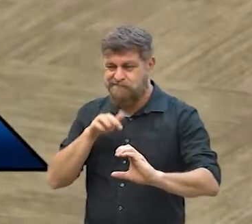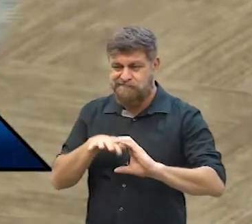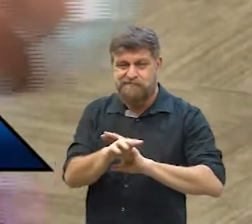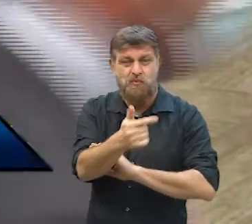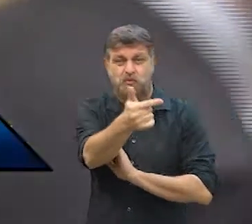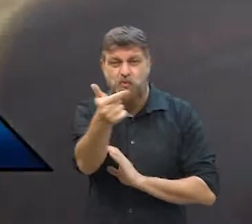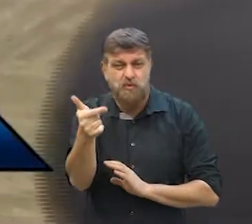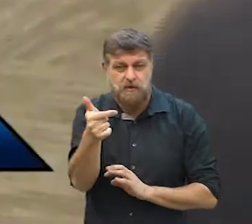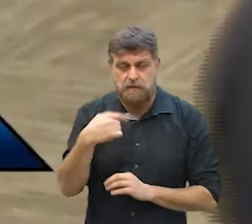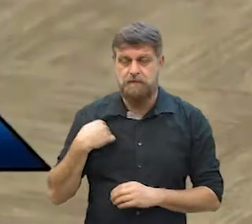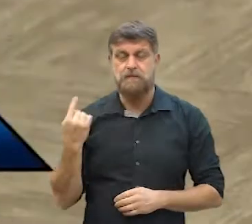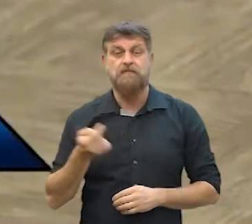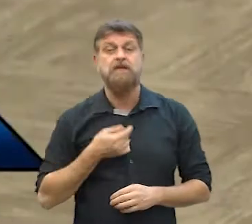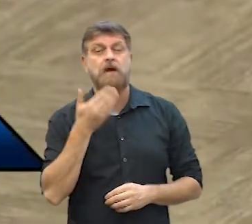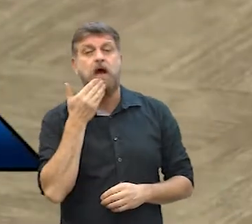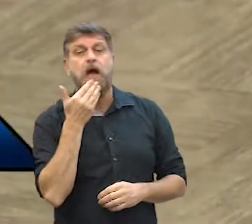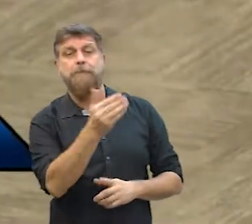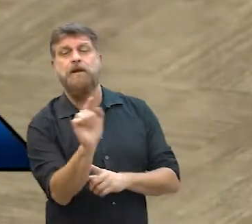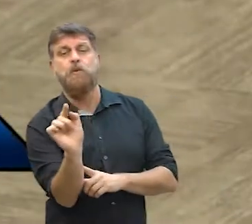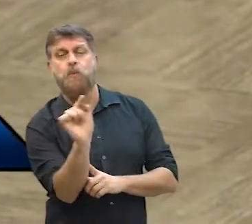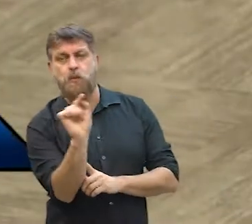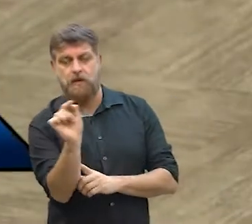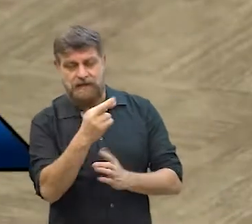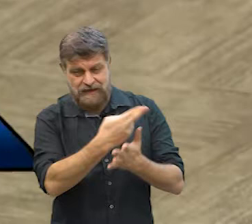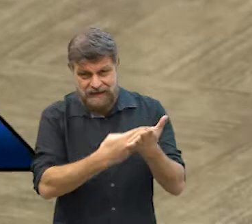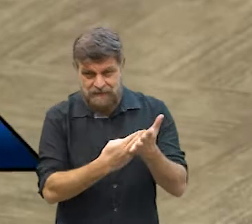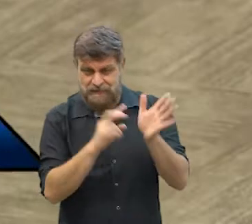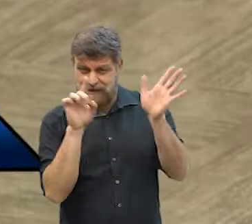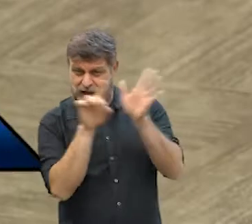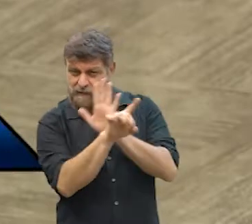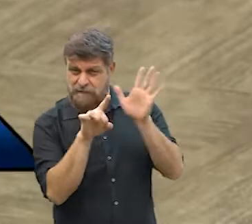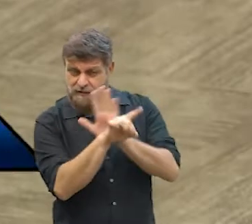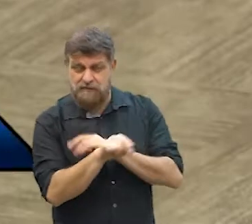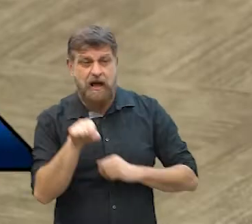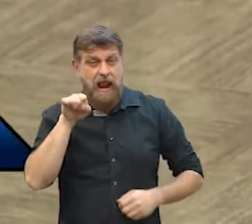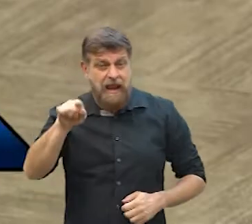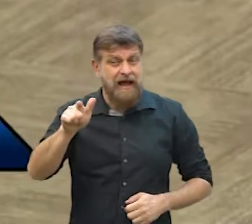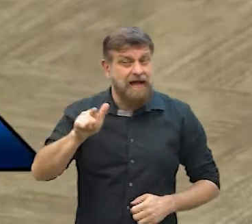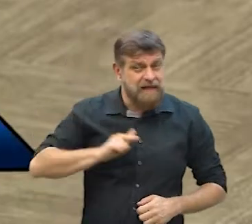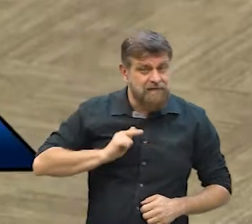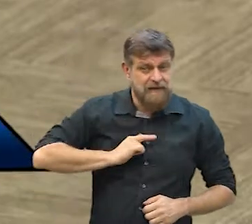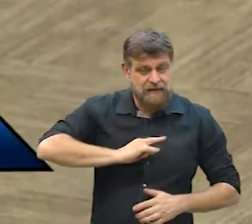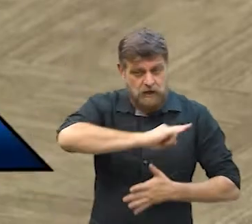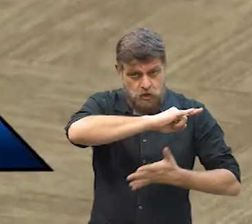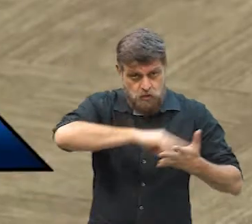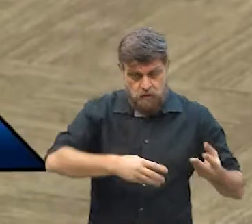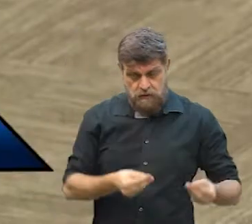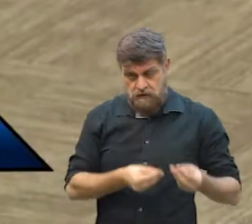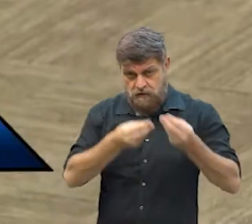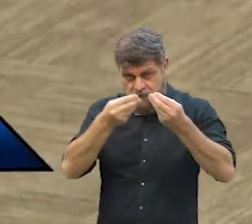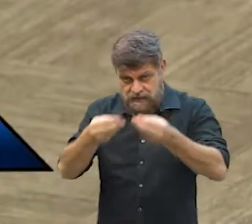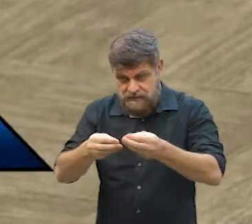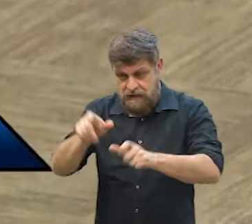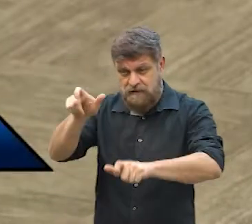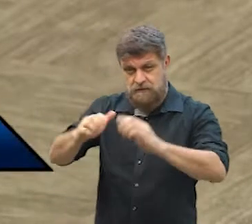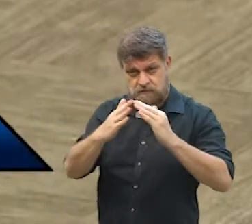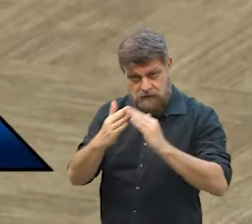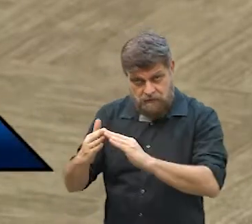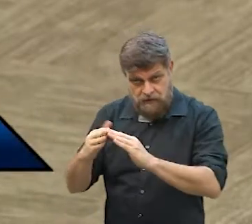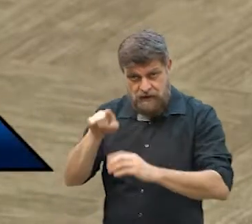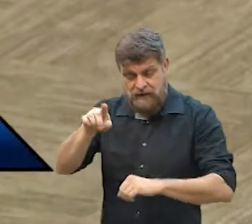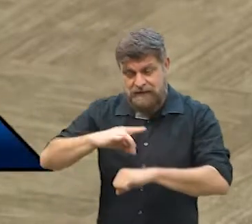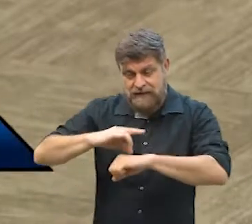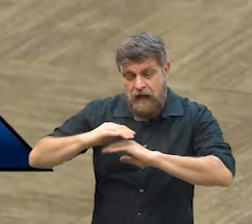infraestrutura naquele naquele local e que que a gente pede com esse requerimento as informações se vai ter a regularização fundiária